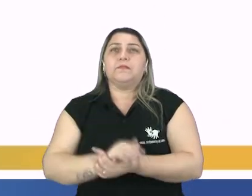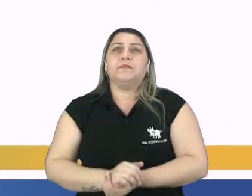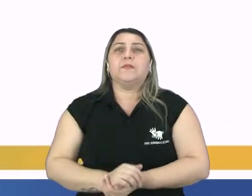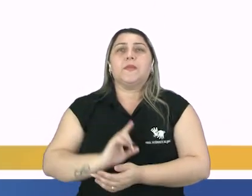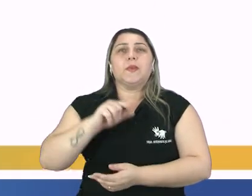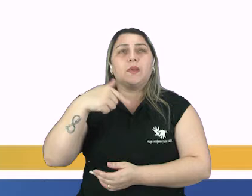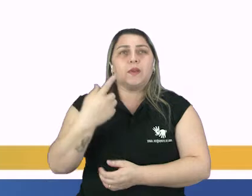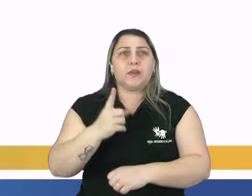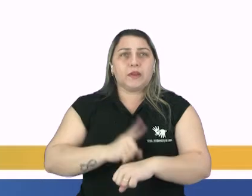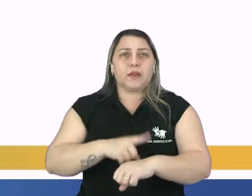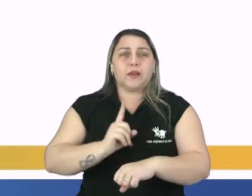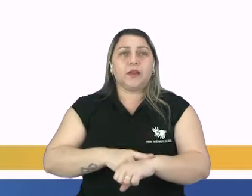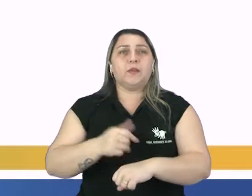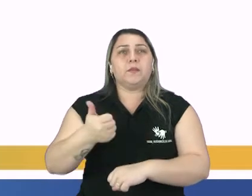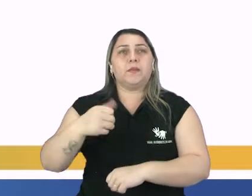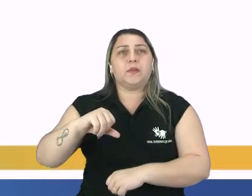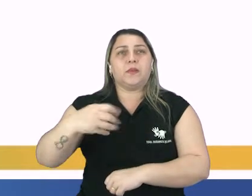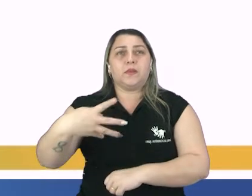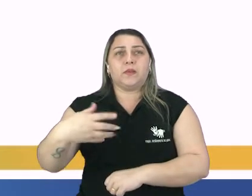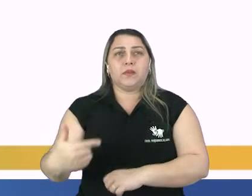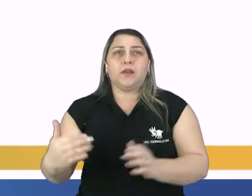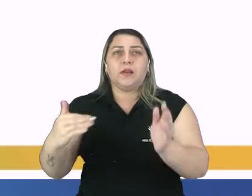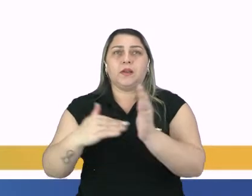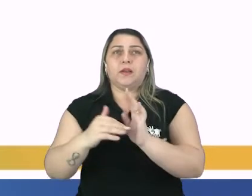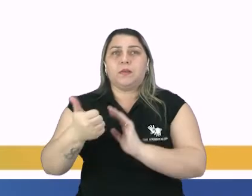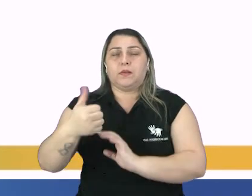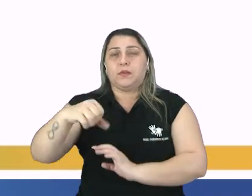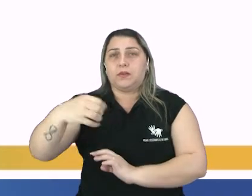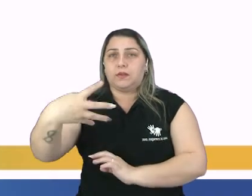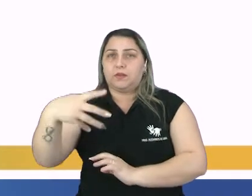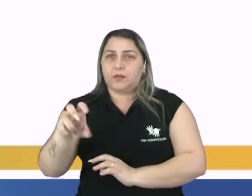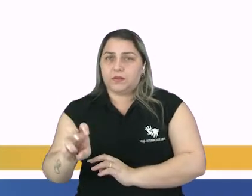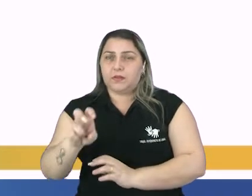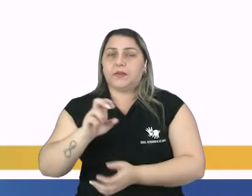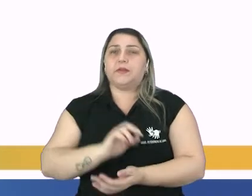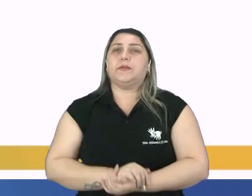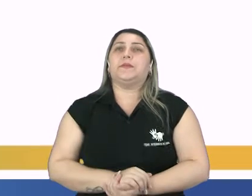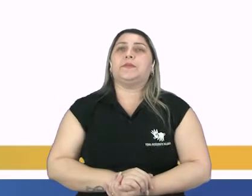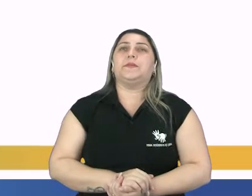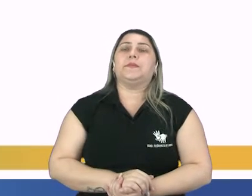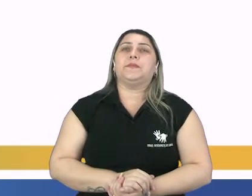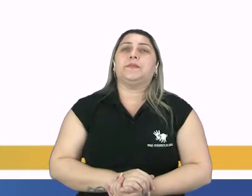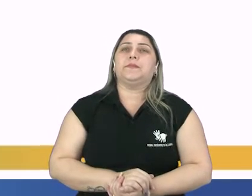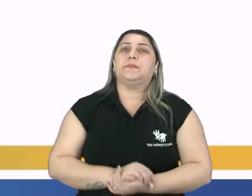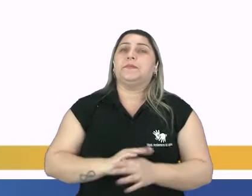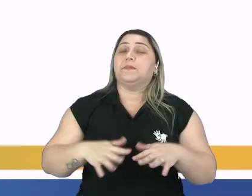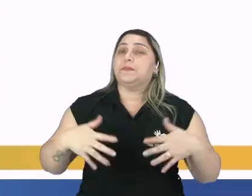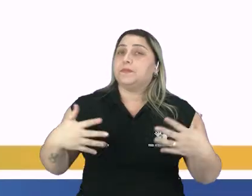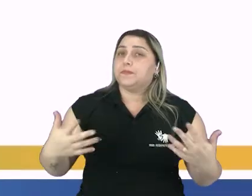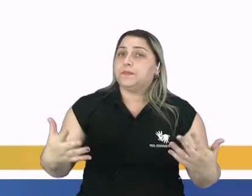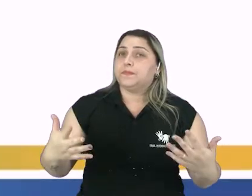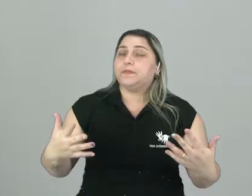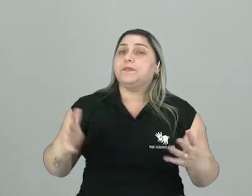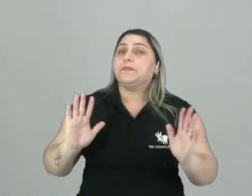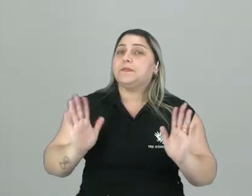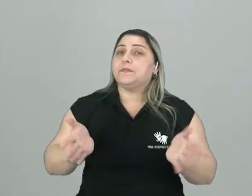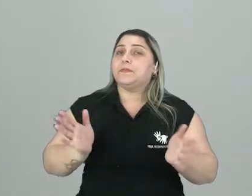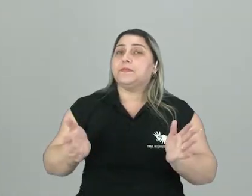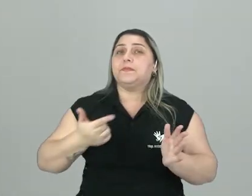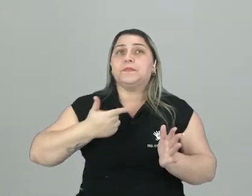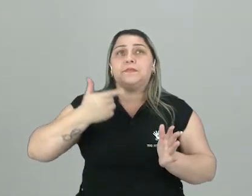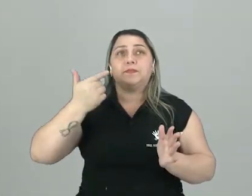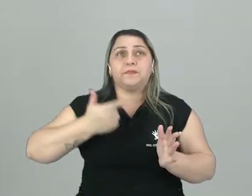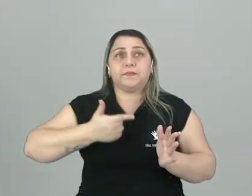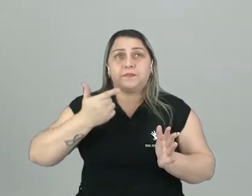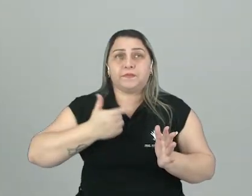1802, revigorando-se por um tempo entre 1942 e 1945. Isso já no segundo